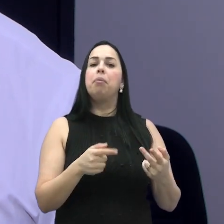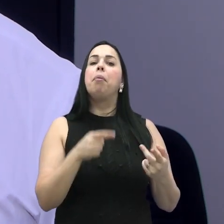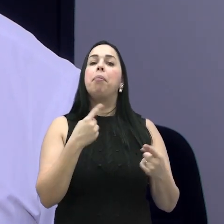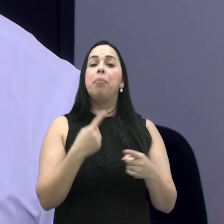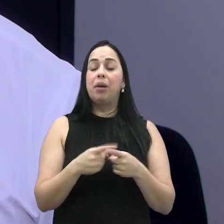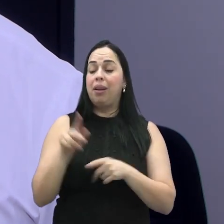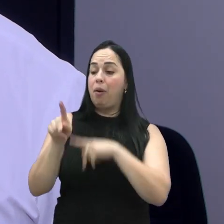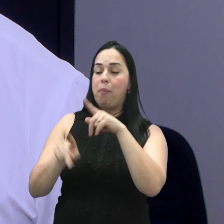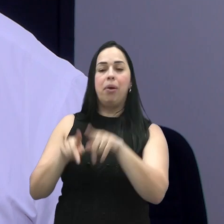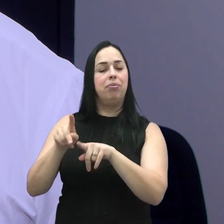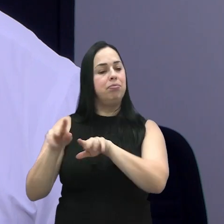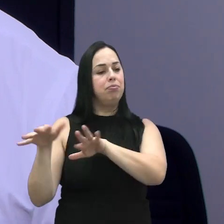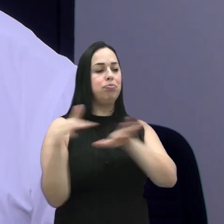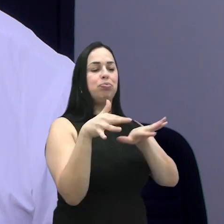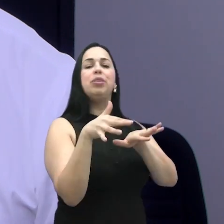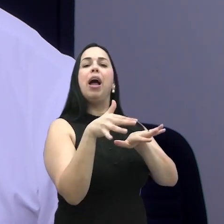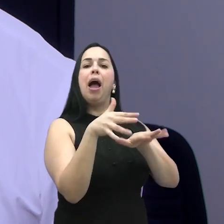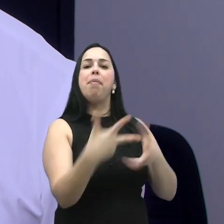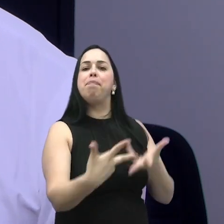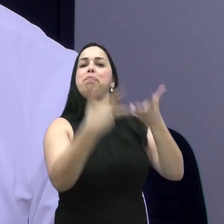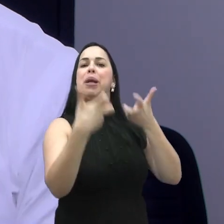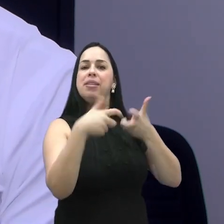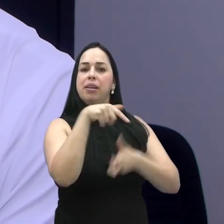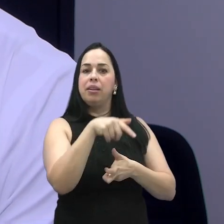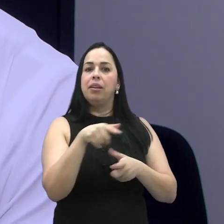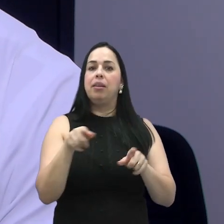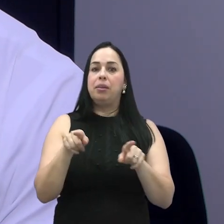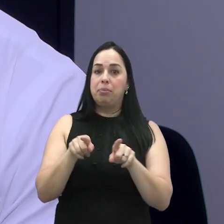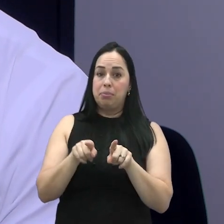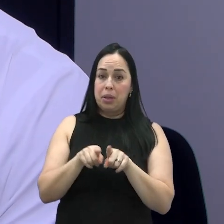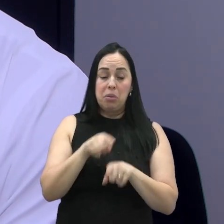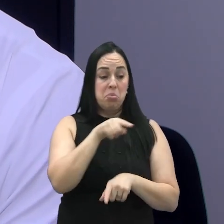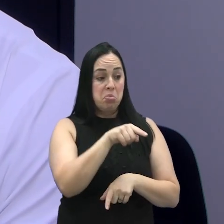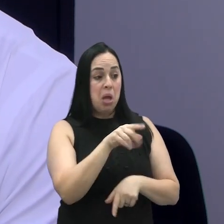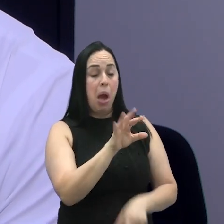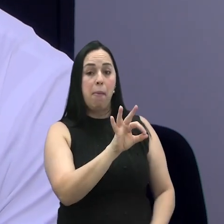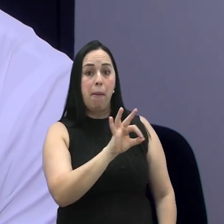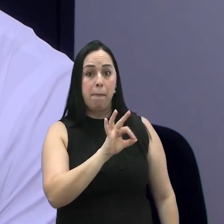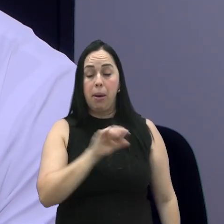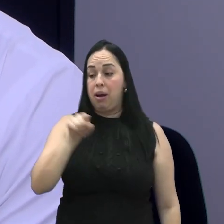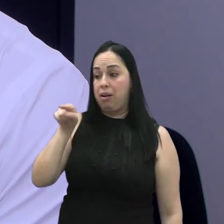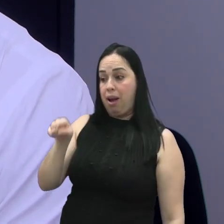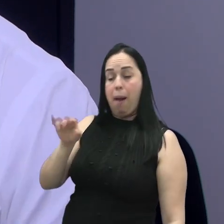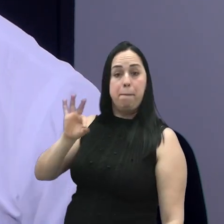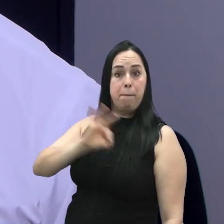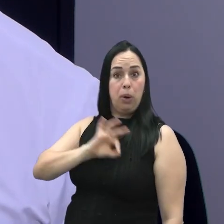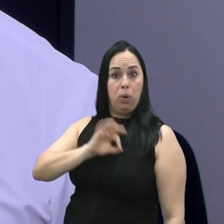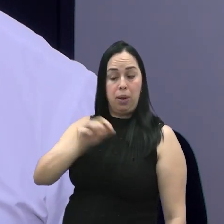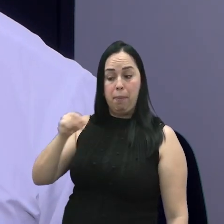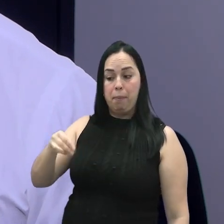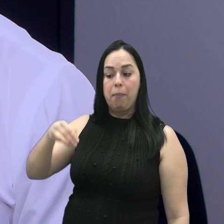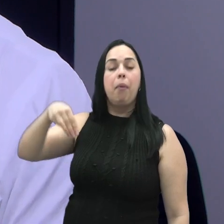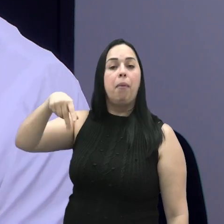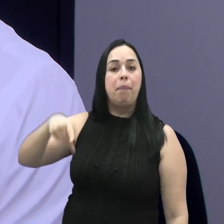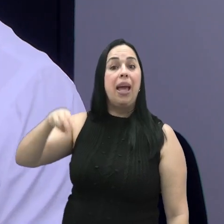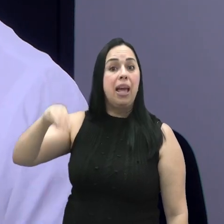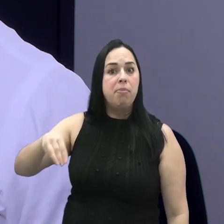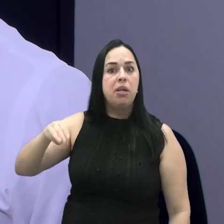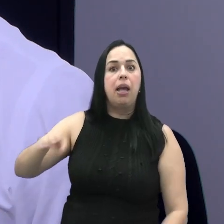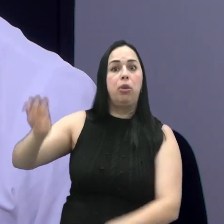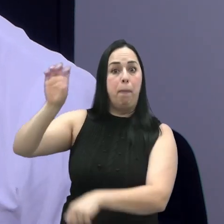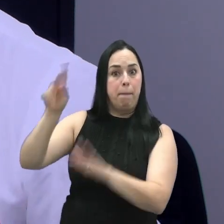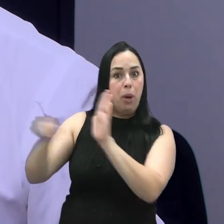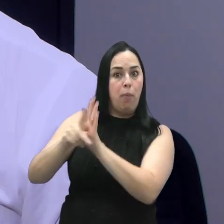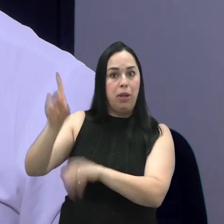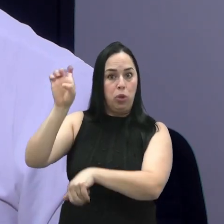E a população então começa a enxergar que, além de uma polícia militar, né, que pertence ao Estado, a Polícia Civil, nós